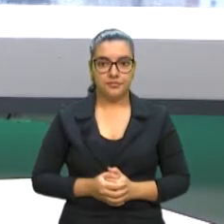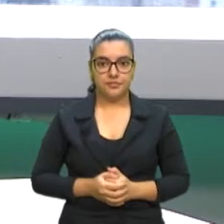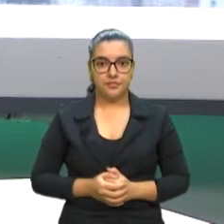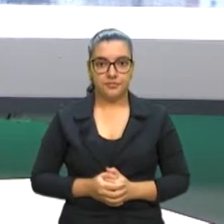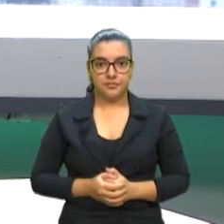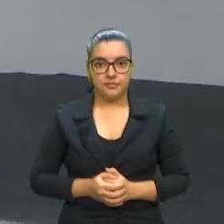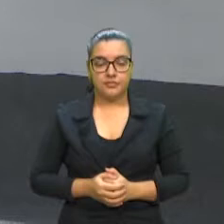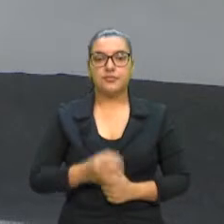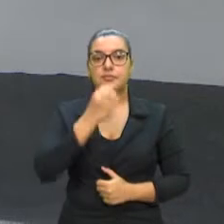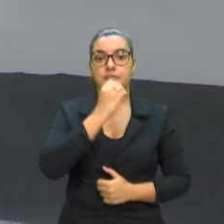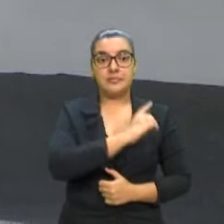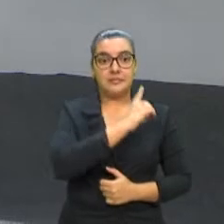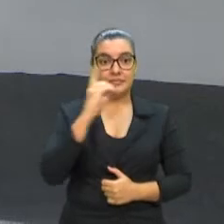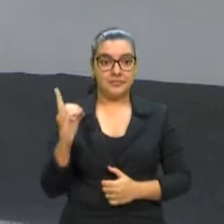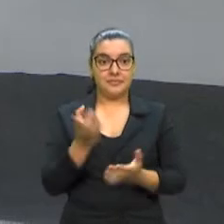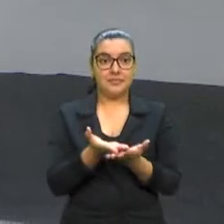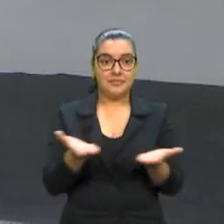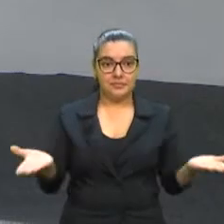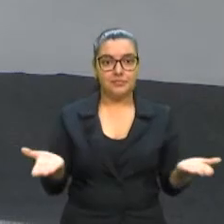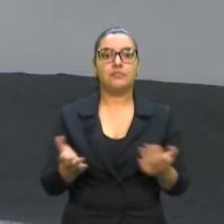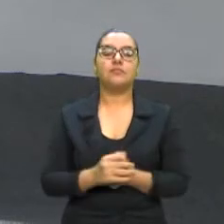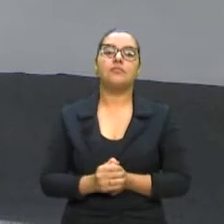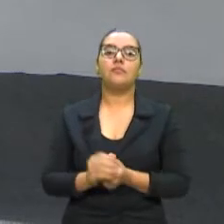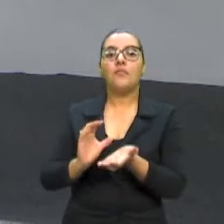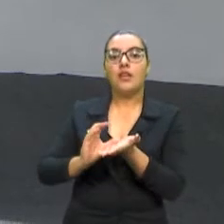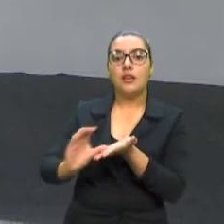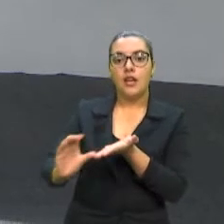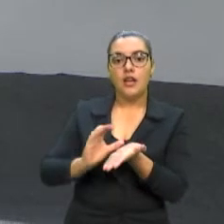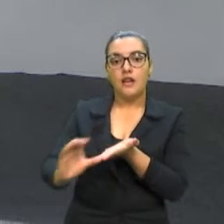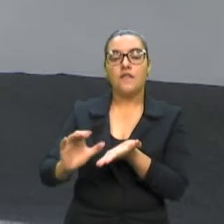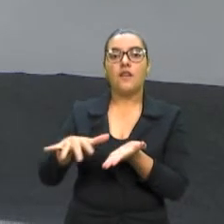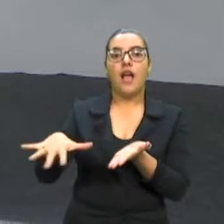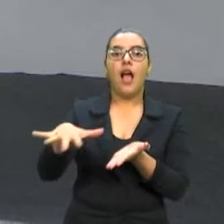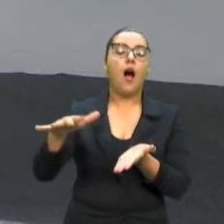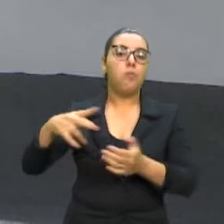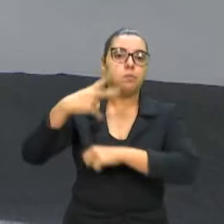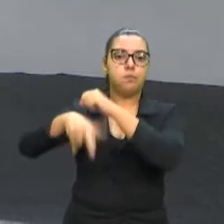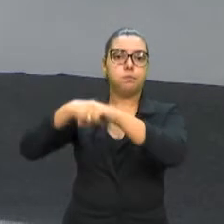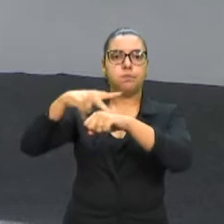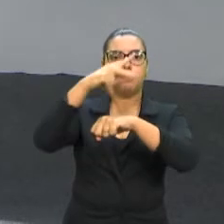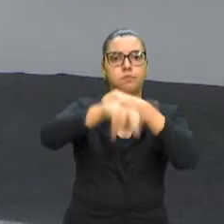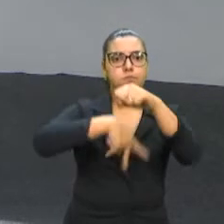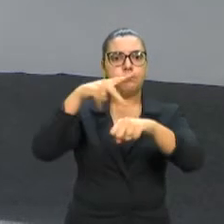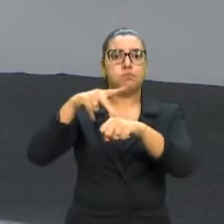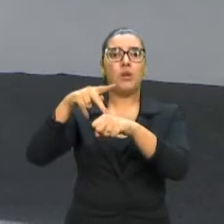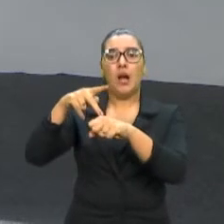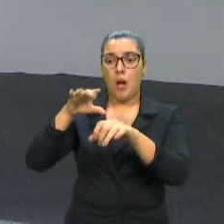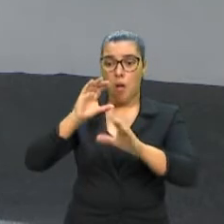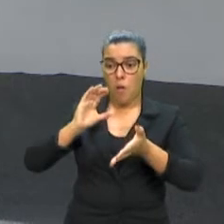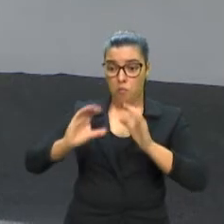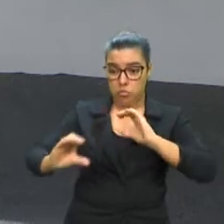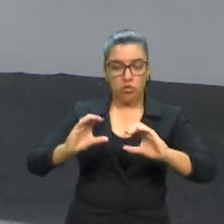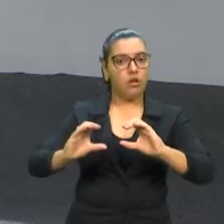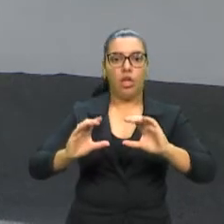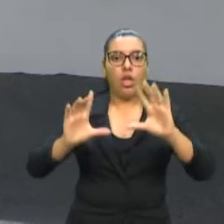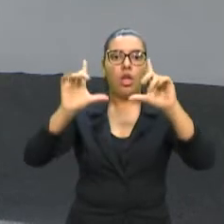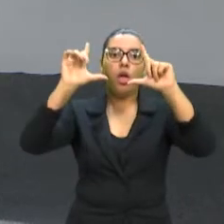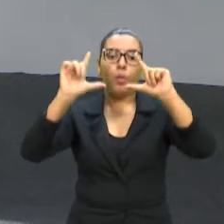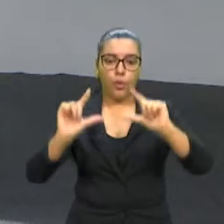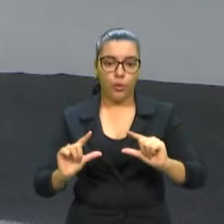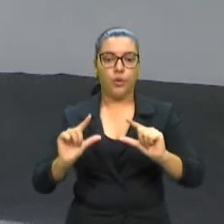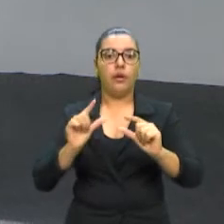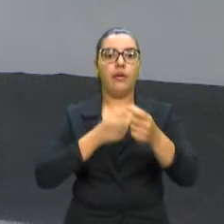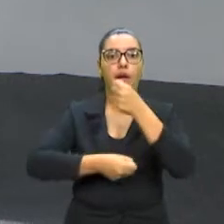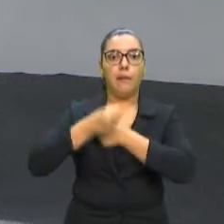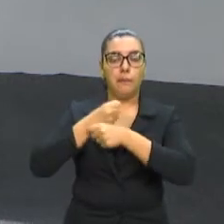Bom dia! Os investimentos estrangeiros no Brasil despencaram no ano passado, de acordo com um levantamento da